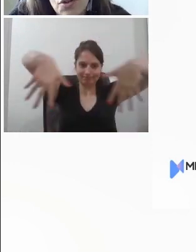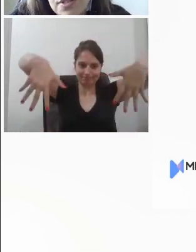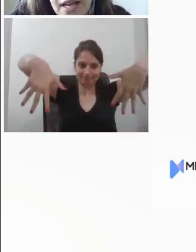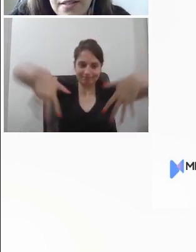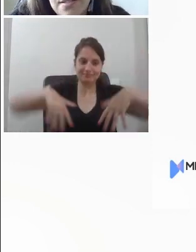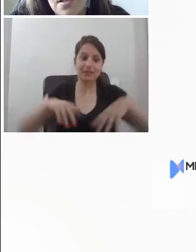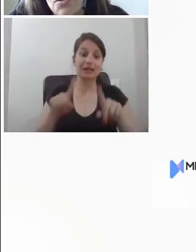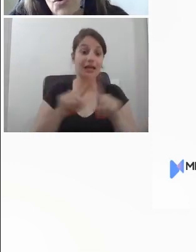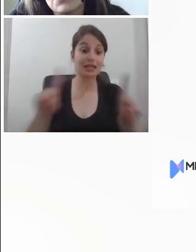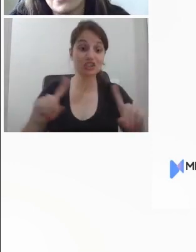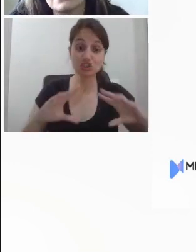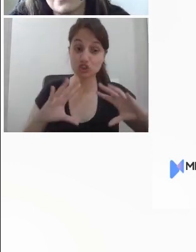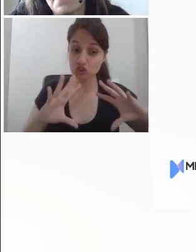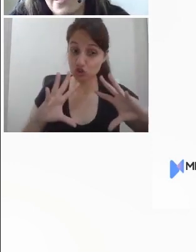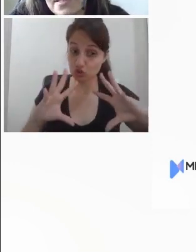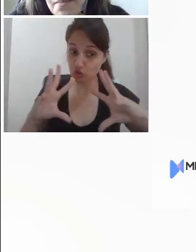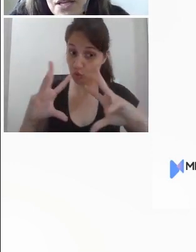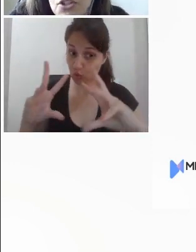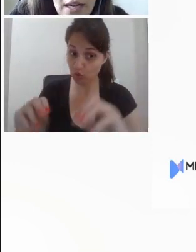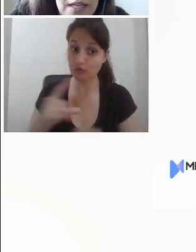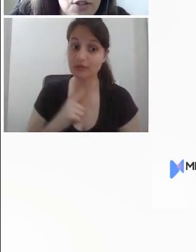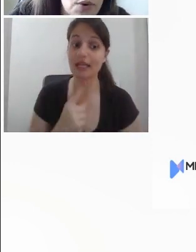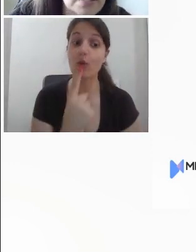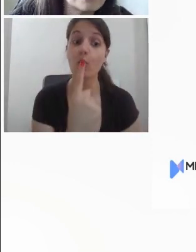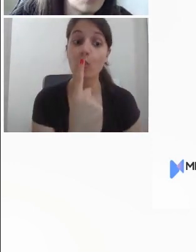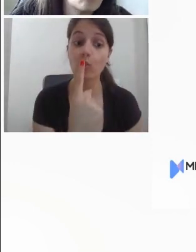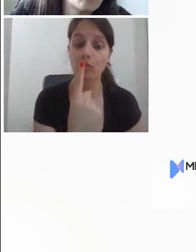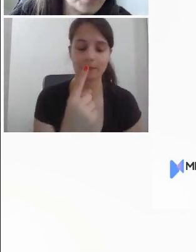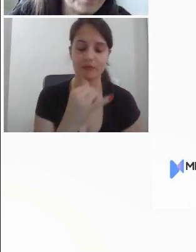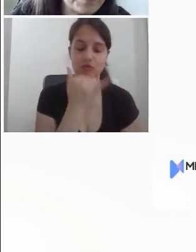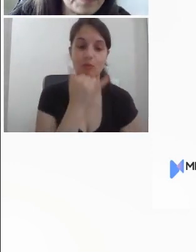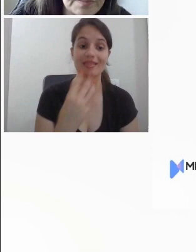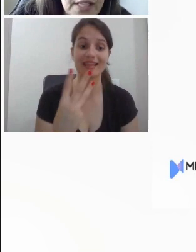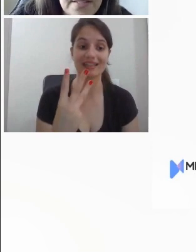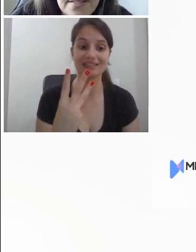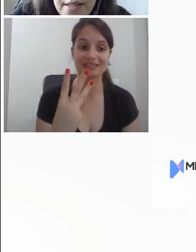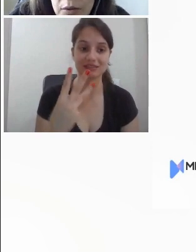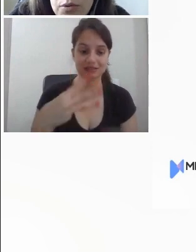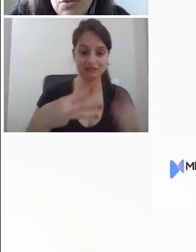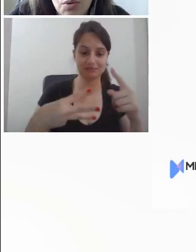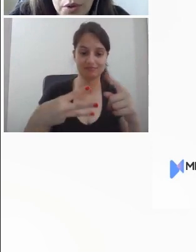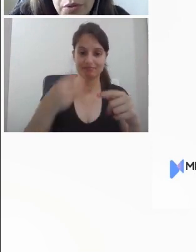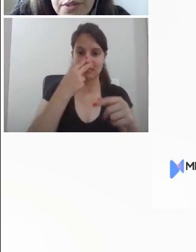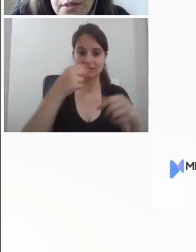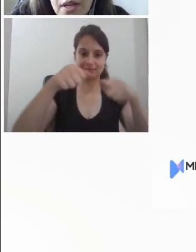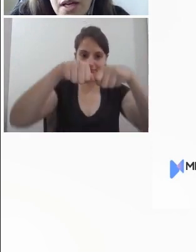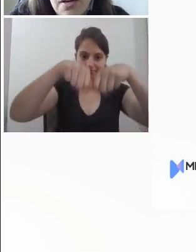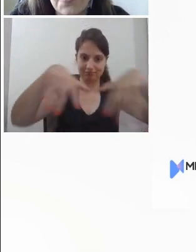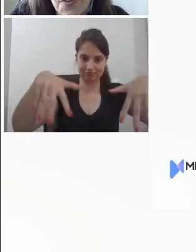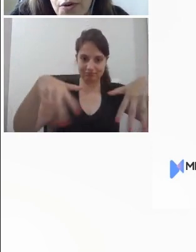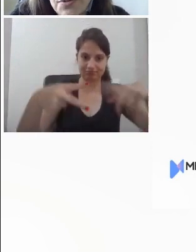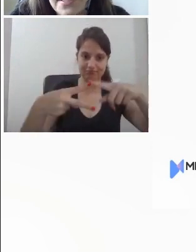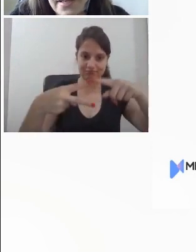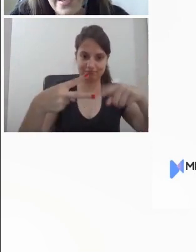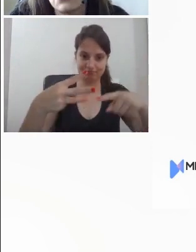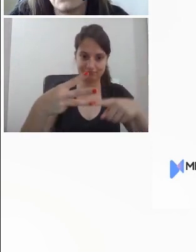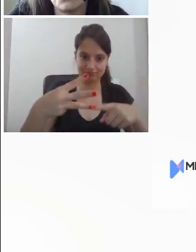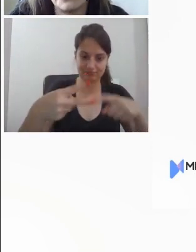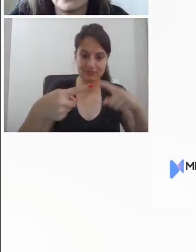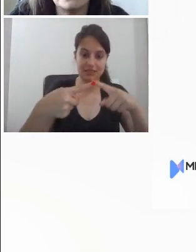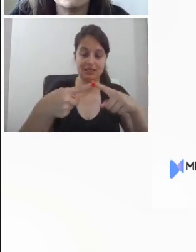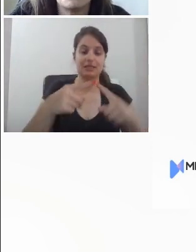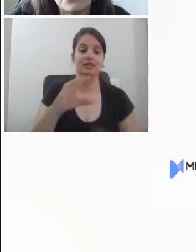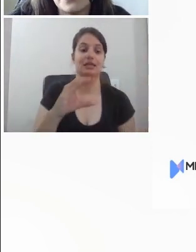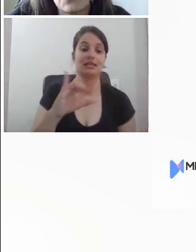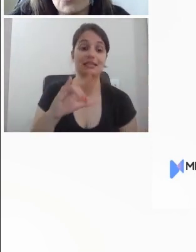mas todos eles todos eles têm basicamente três coisas em comum ciclos curtos foco na entrega de